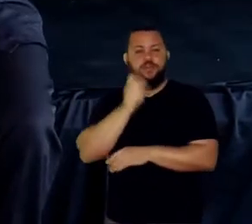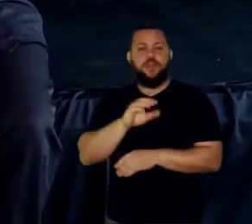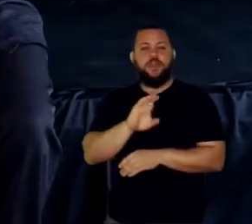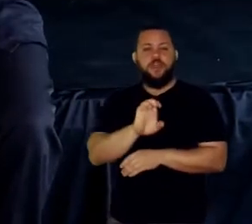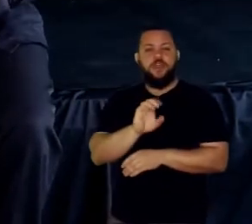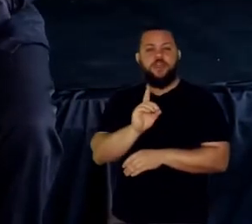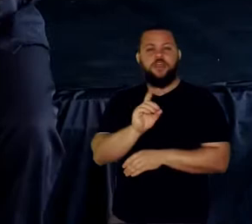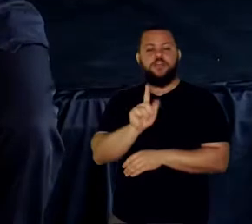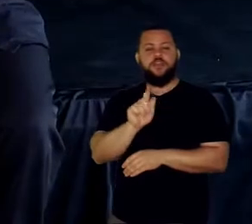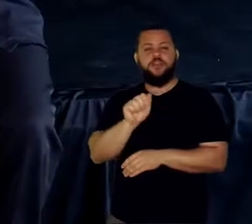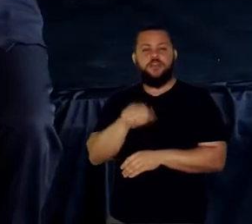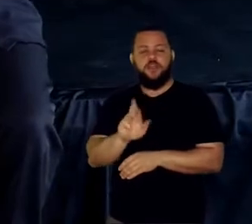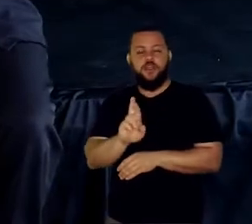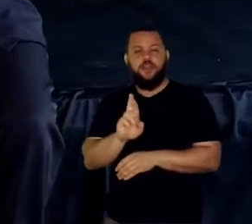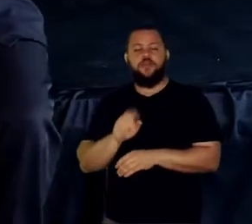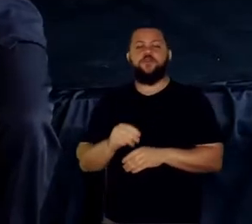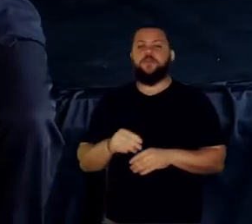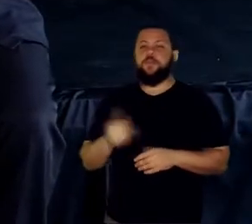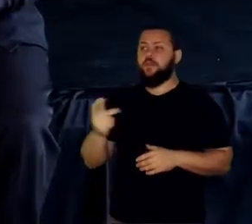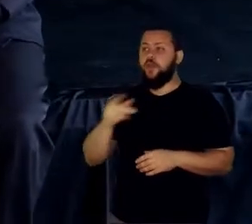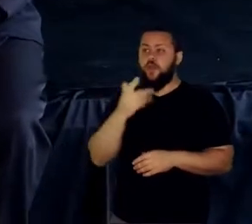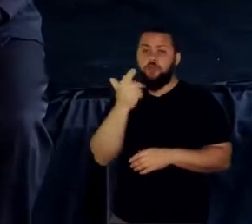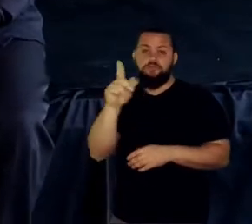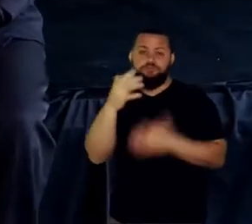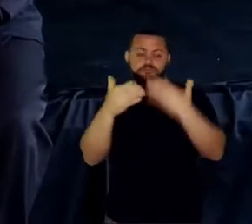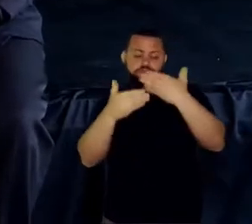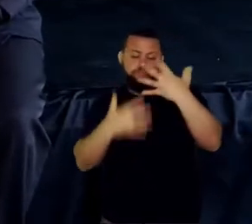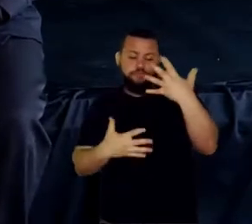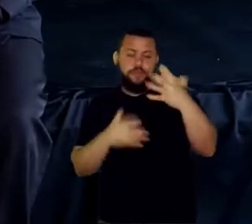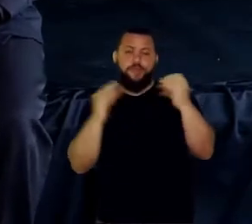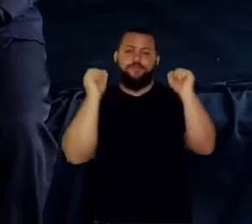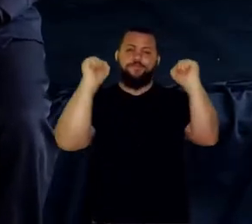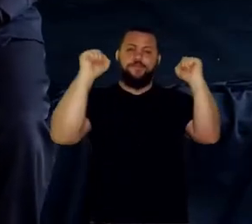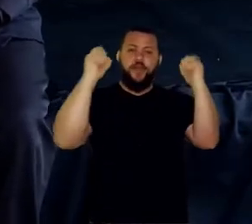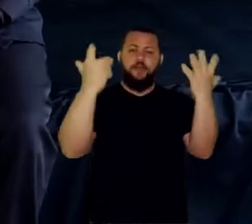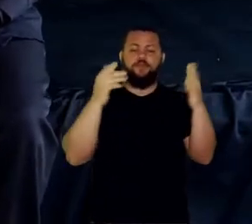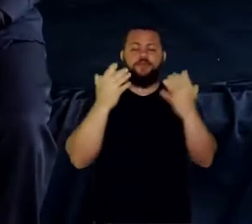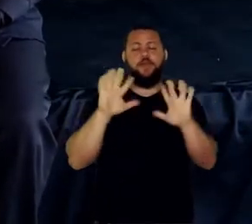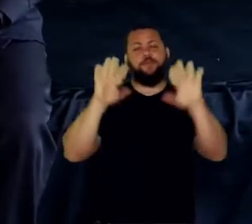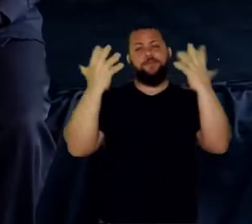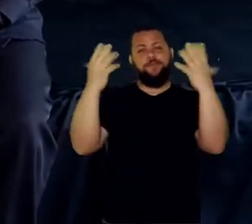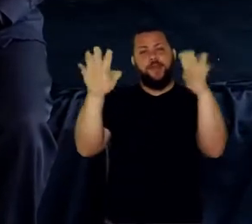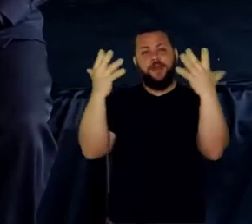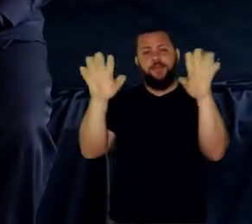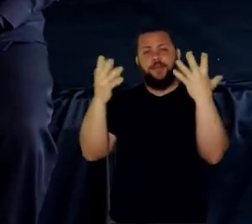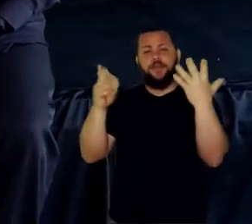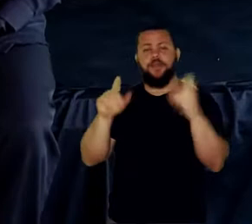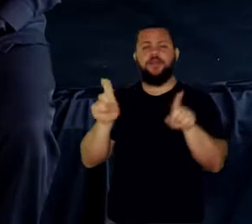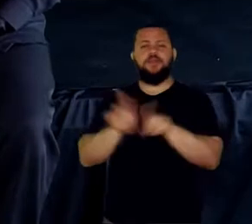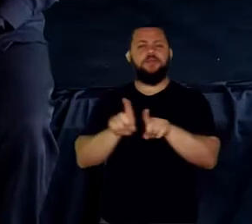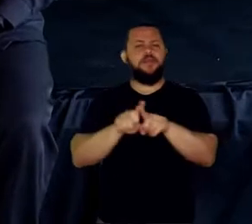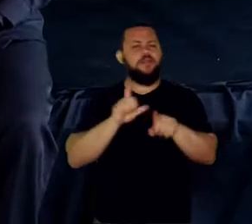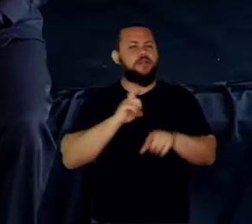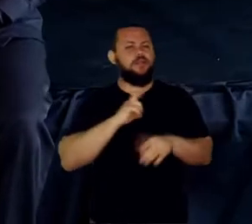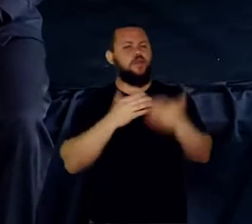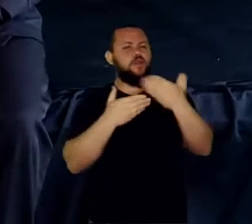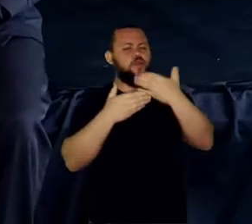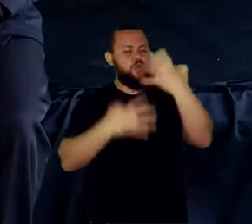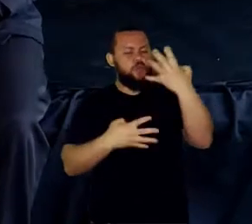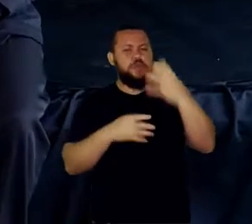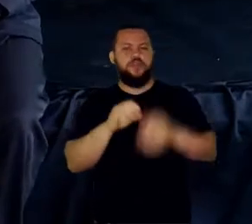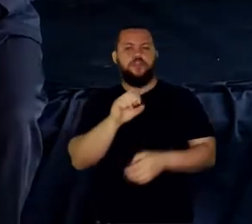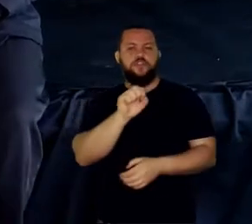colocou, viva, parabéns, companhia Adler Kloster, Claudio Miller também desejou parabéns. E tem um comentário aqui da Sônia Morena,